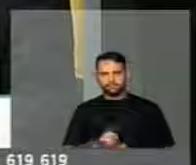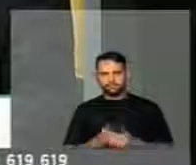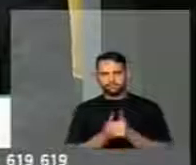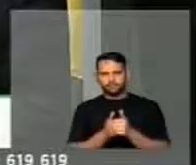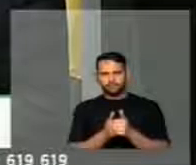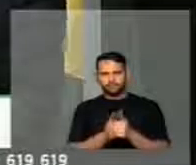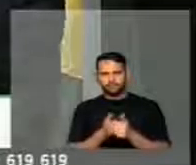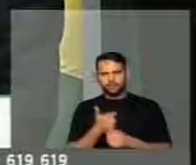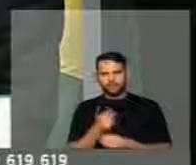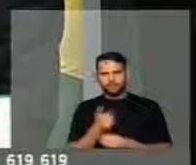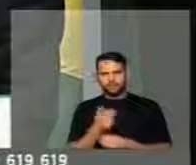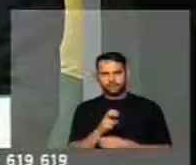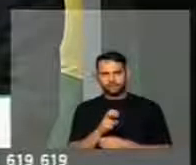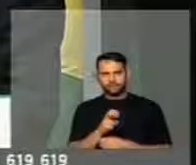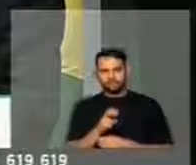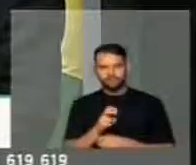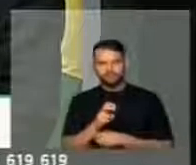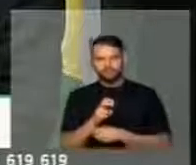até